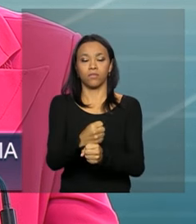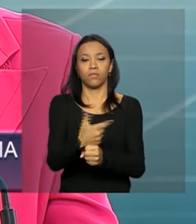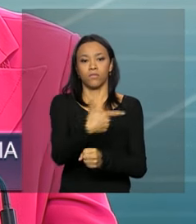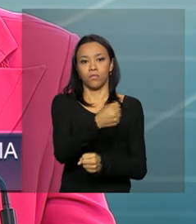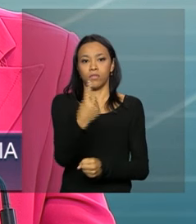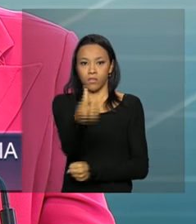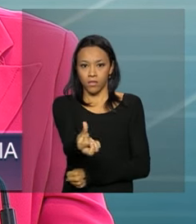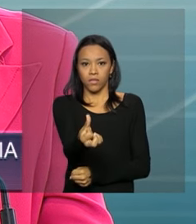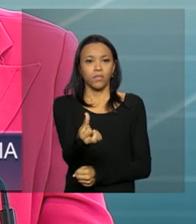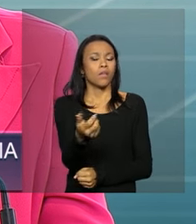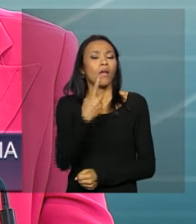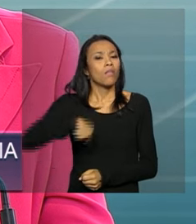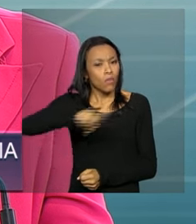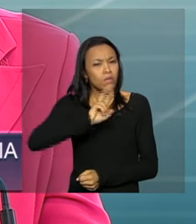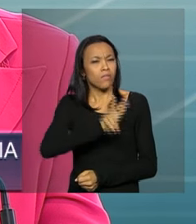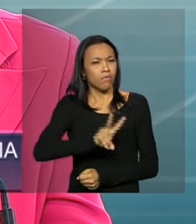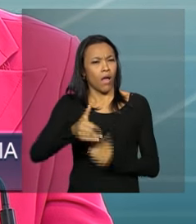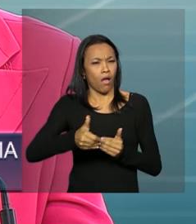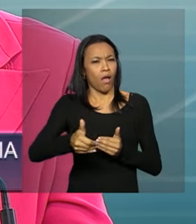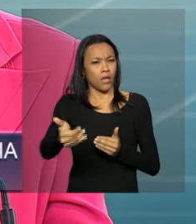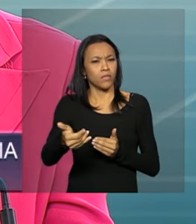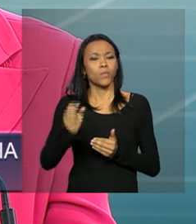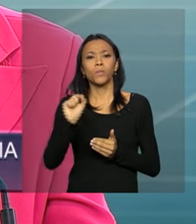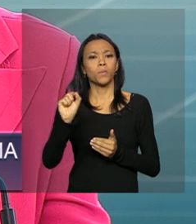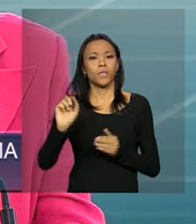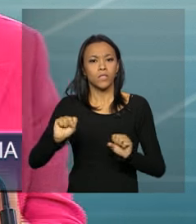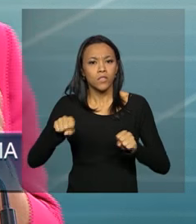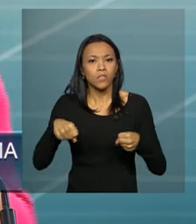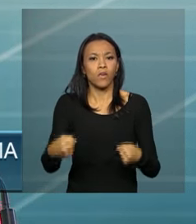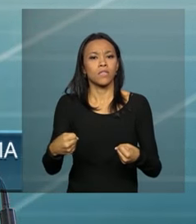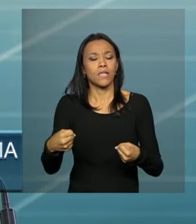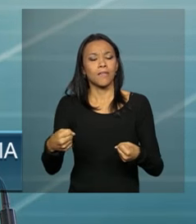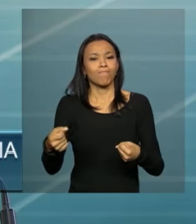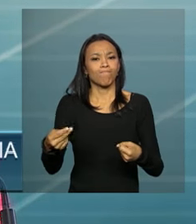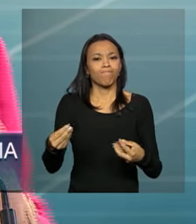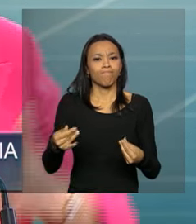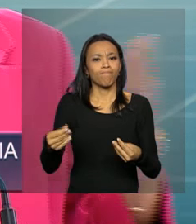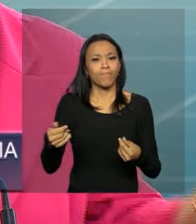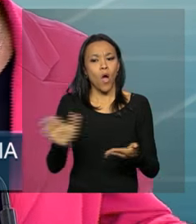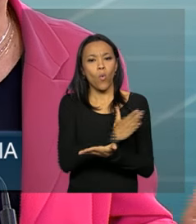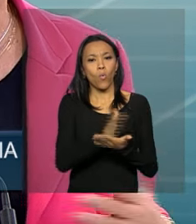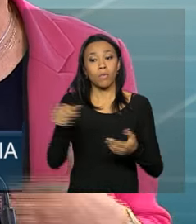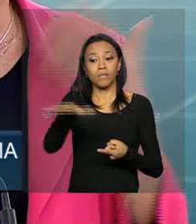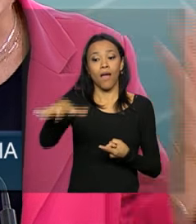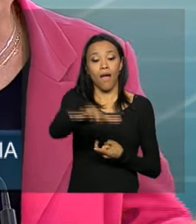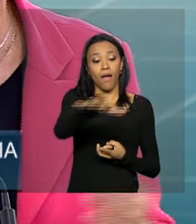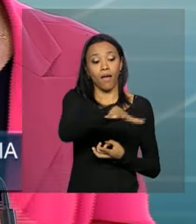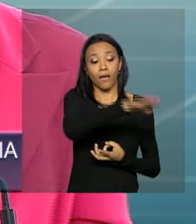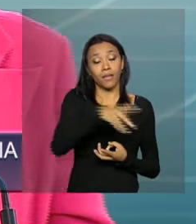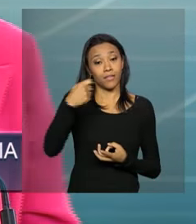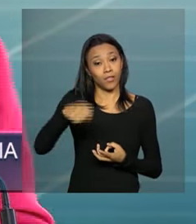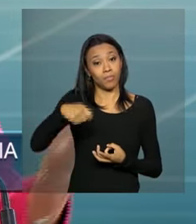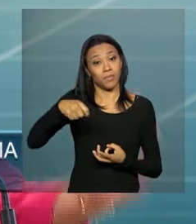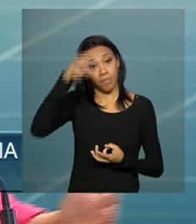vamos fazer alguns esforços em algumas áreas que nós aprendemos no passado que